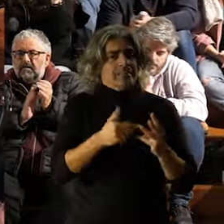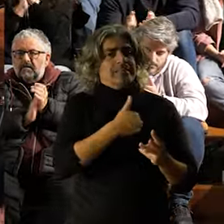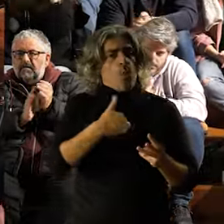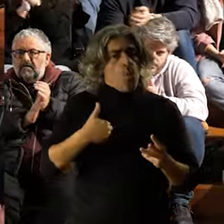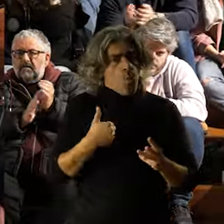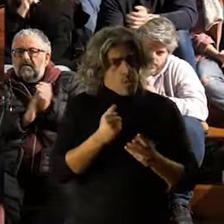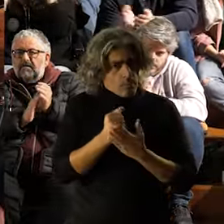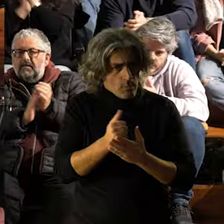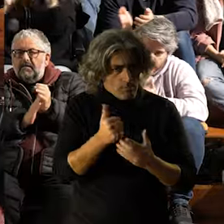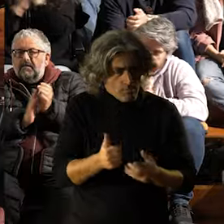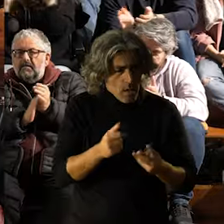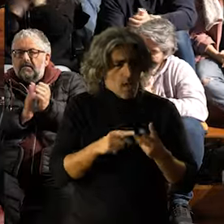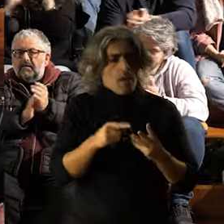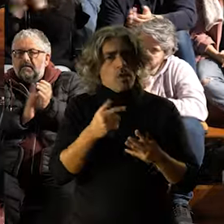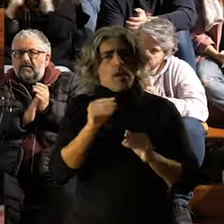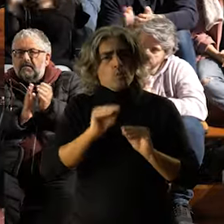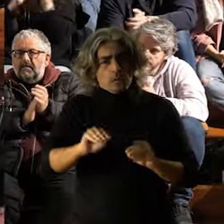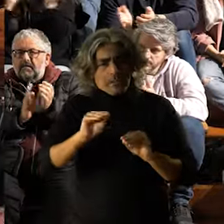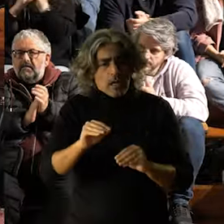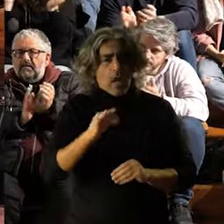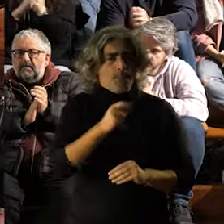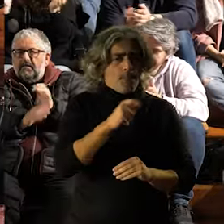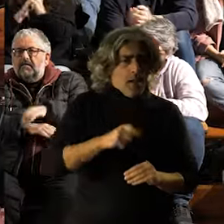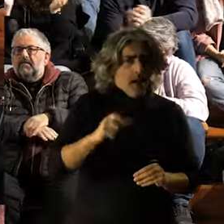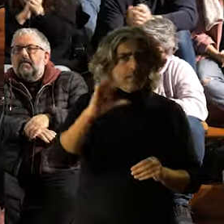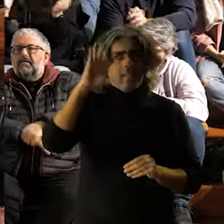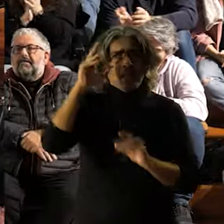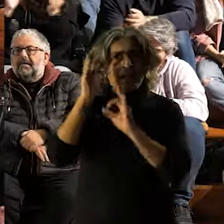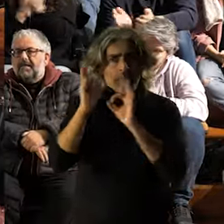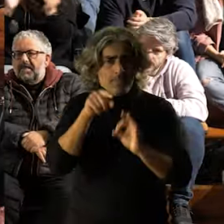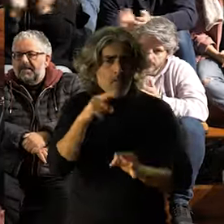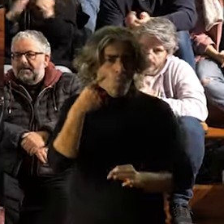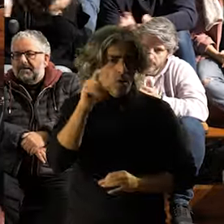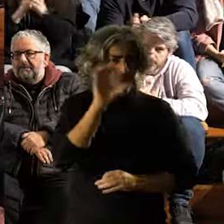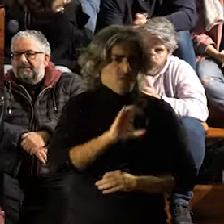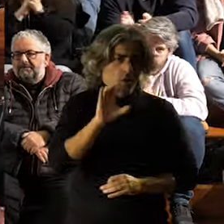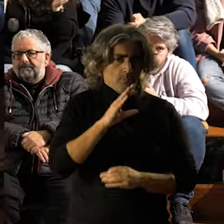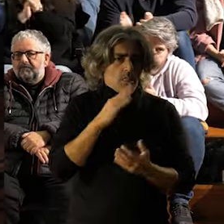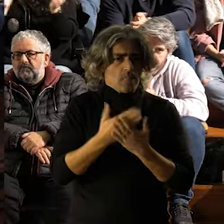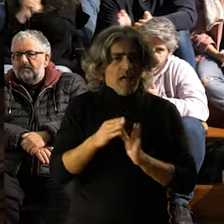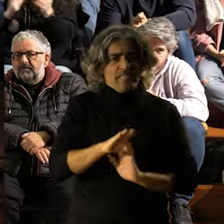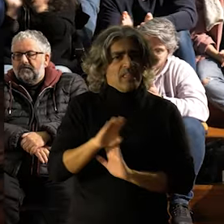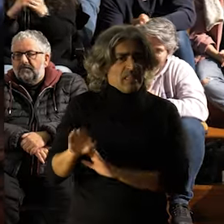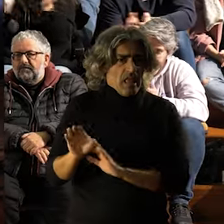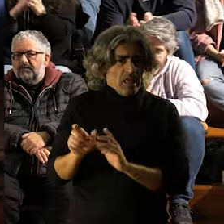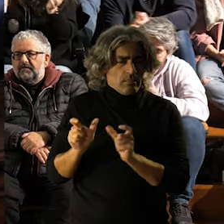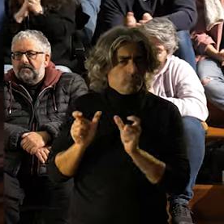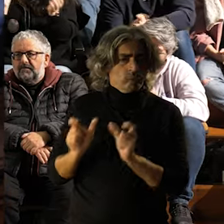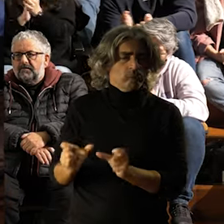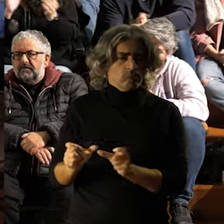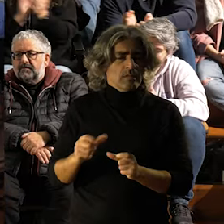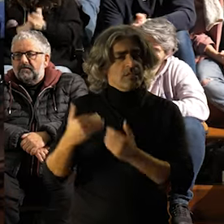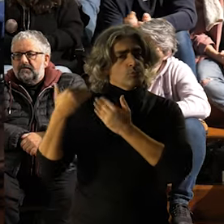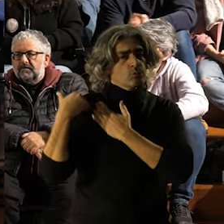pela educação, pela paz, pelo clima. Essa é a única forma de travar a direita. Responsabilidade